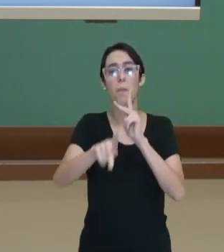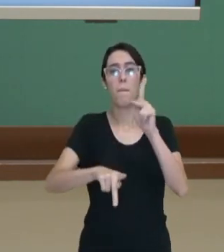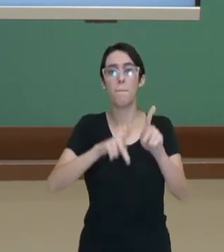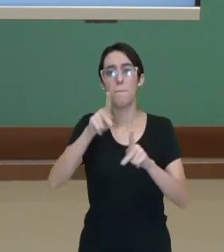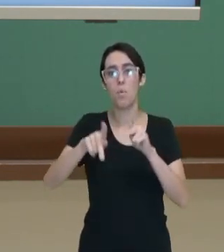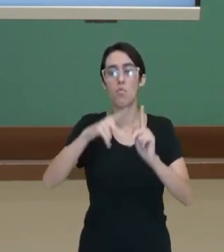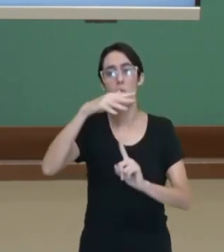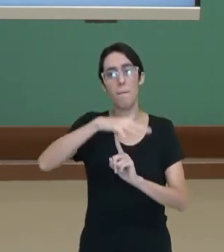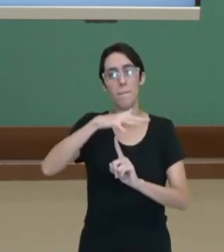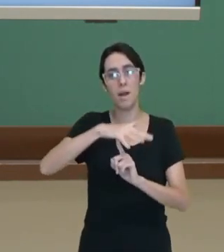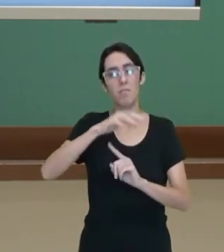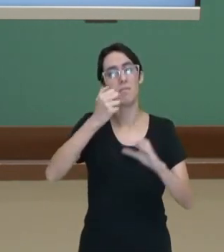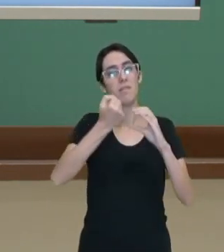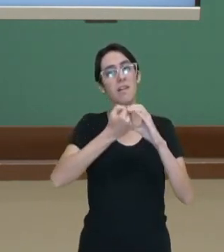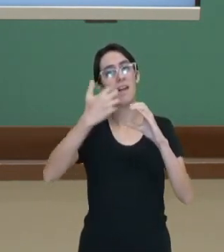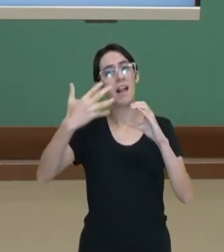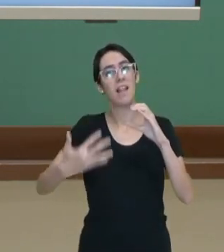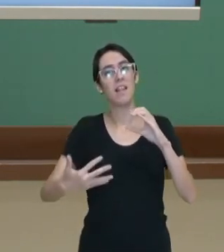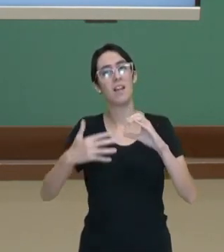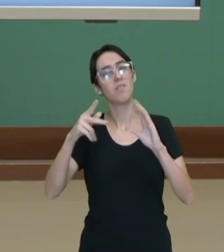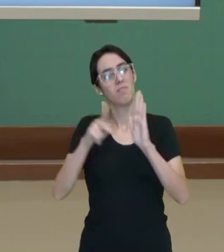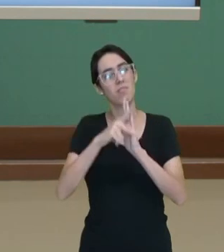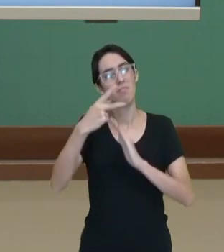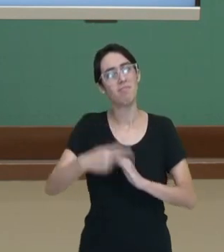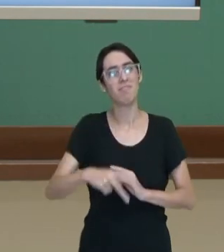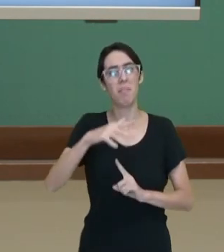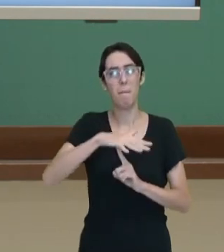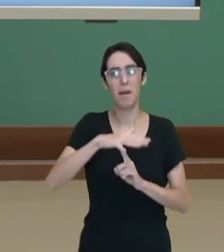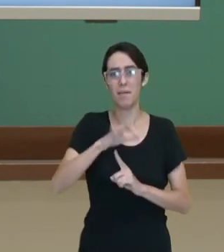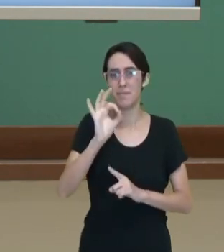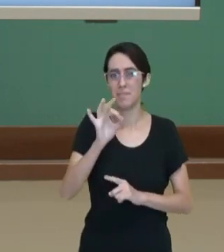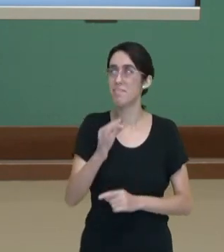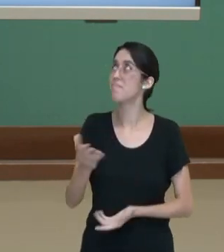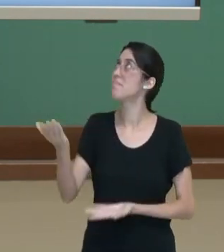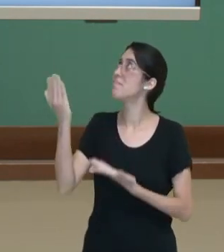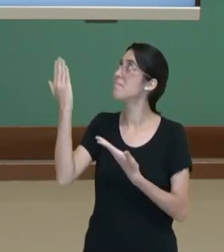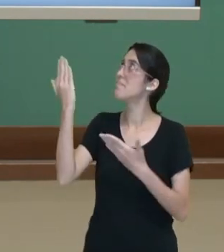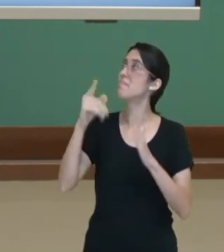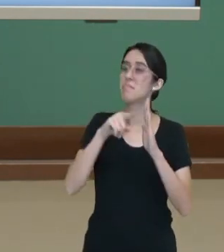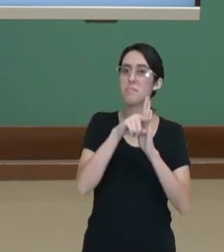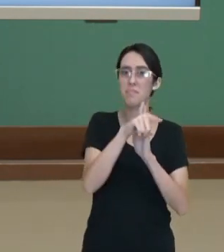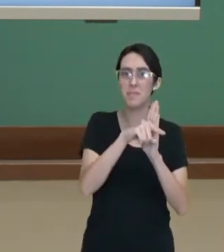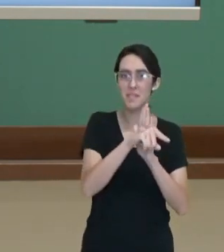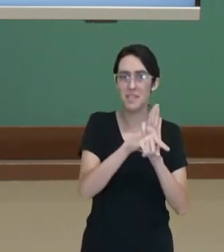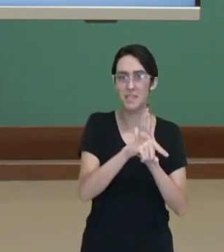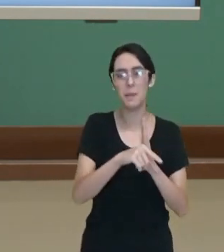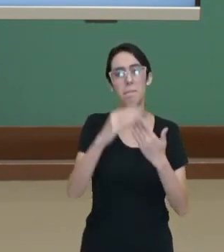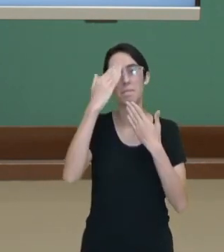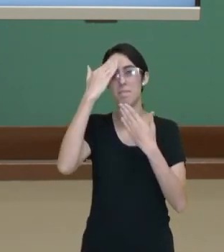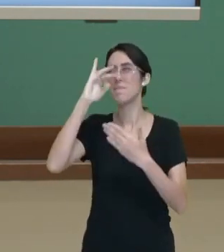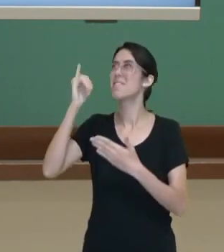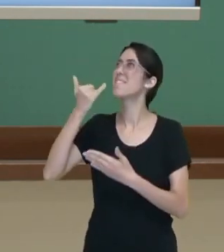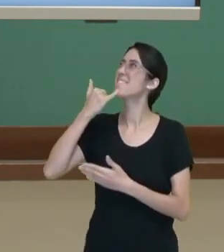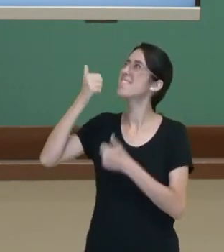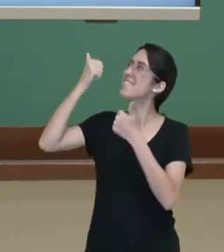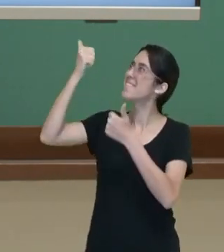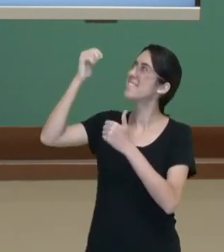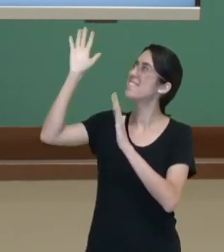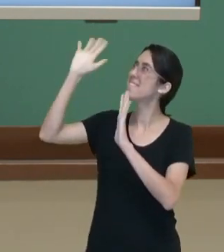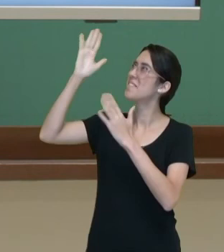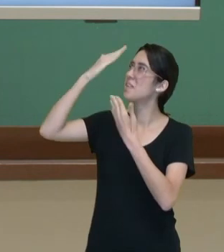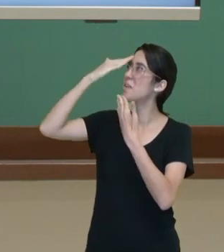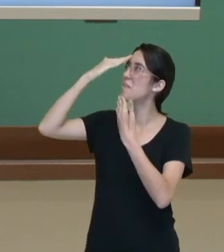das características do nosso estado. Aqui estão as nossas referências. Agradeço a Jéssica, nossa